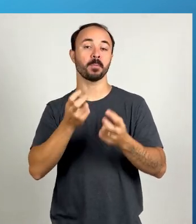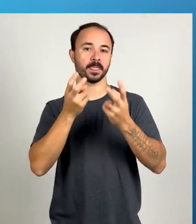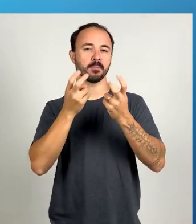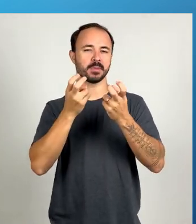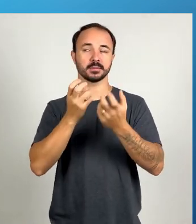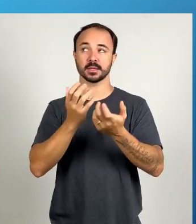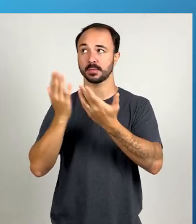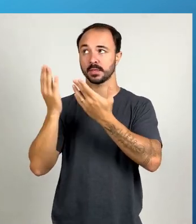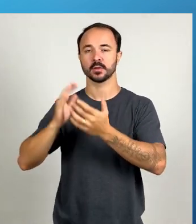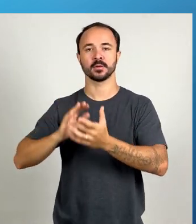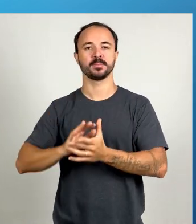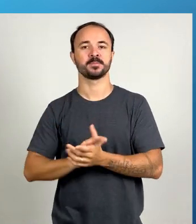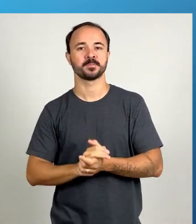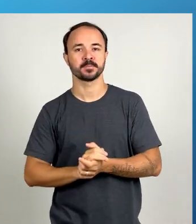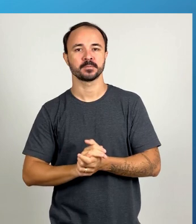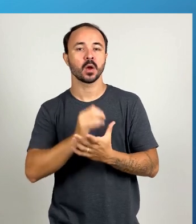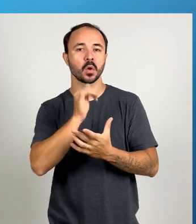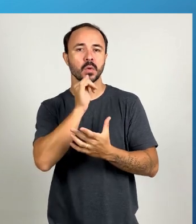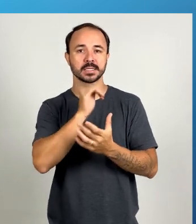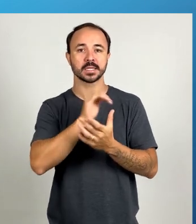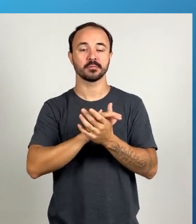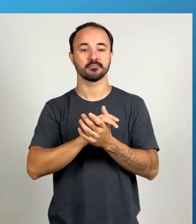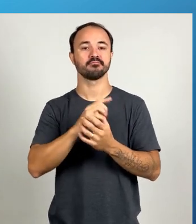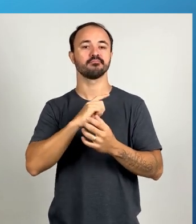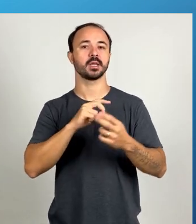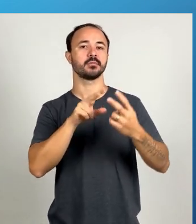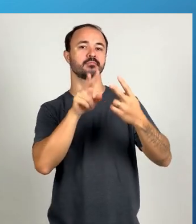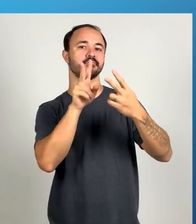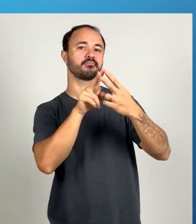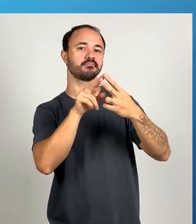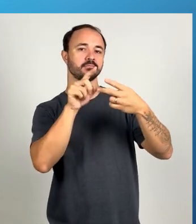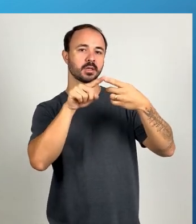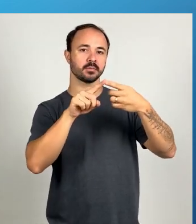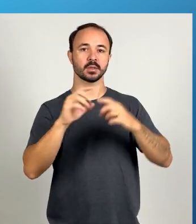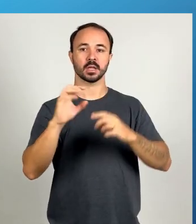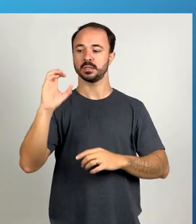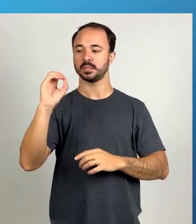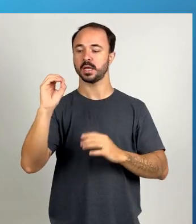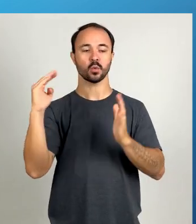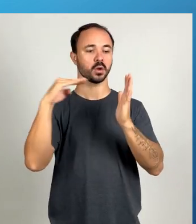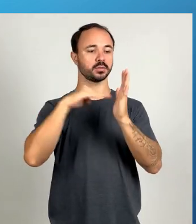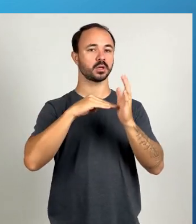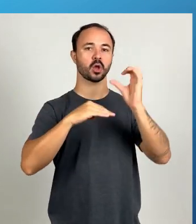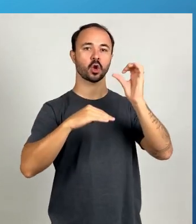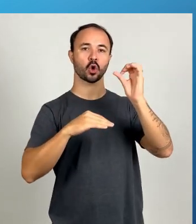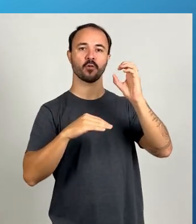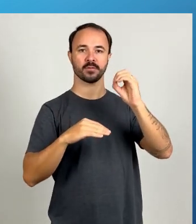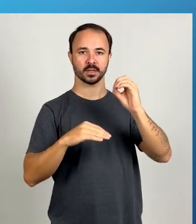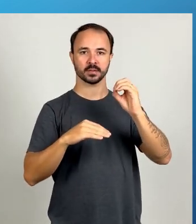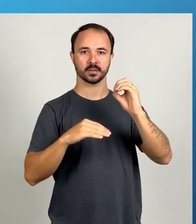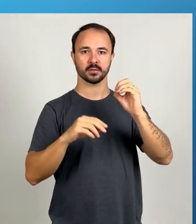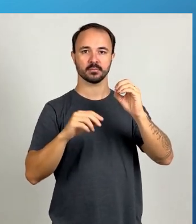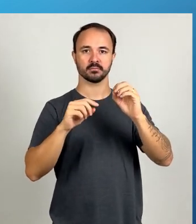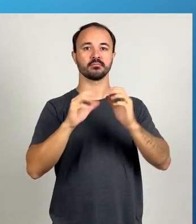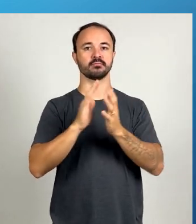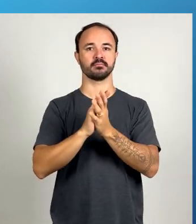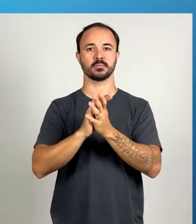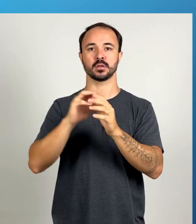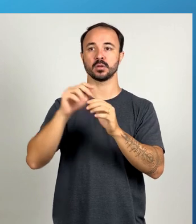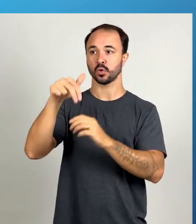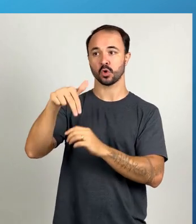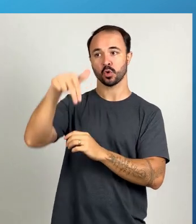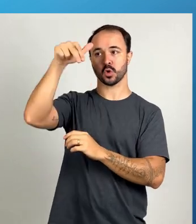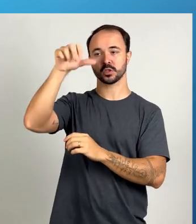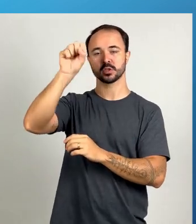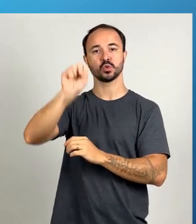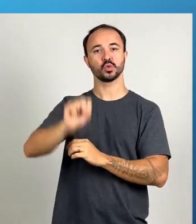nesse esquema, por exemplo, que eu tenho os paralelos, eles variam de 0 até 90 graus, tá? Tanto para o norte quanto para o